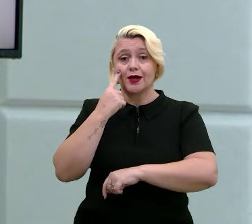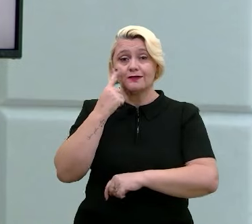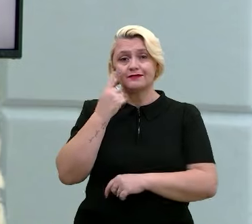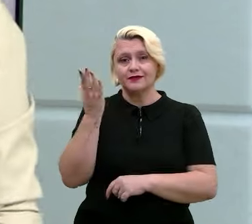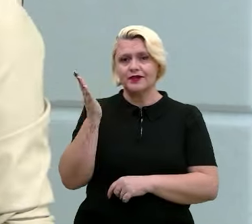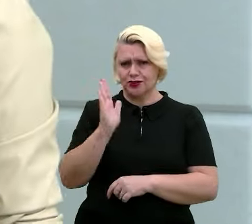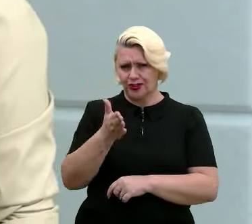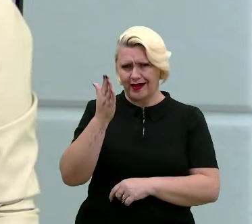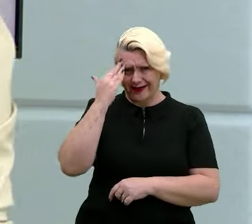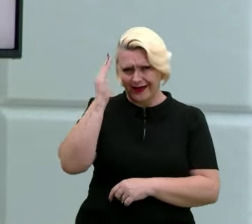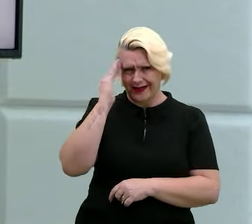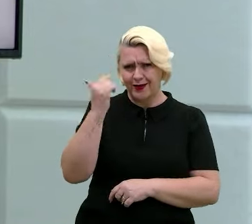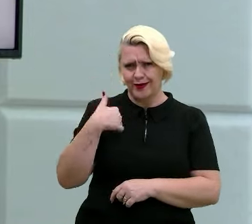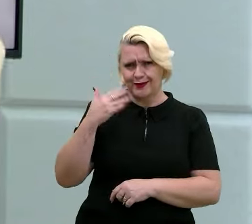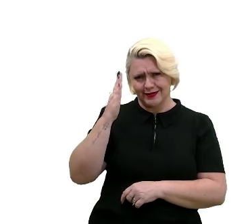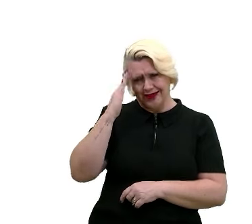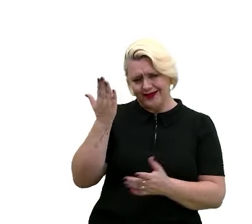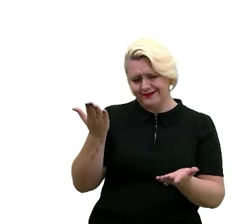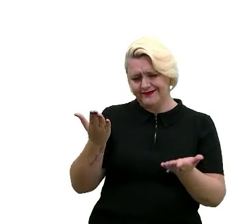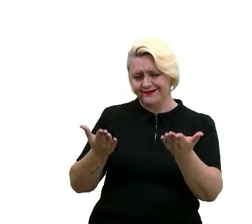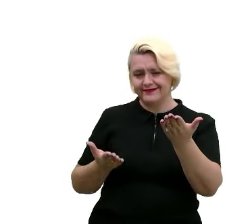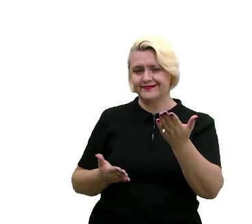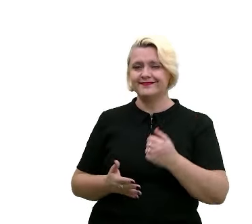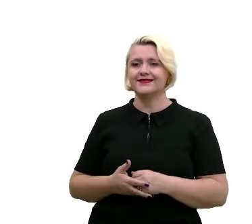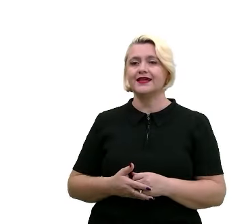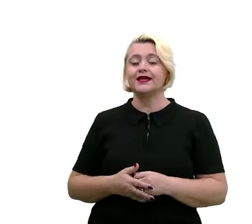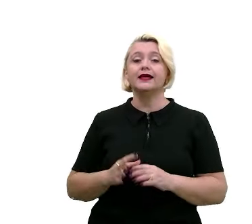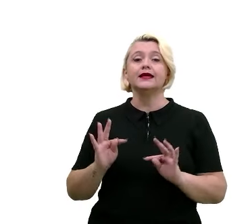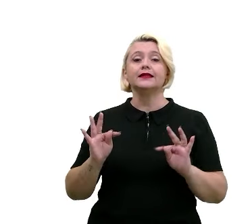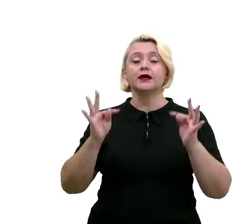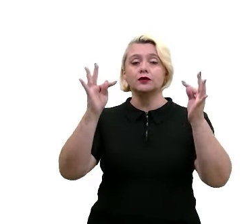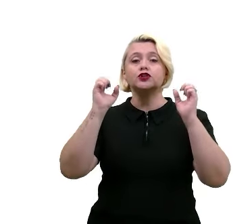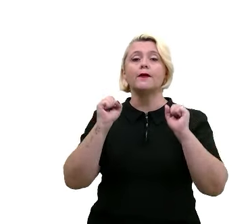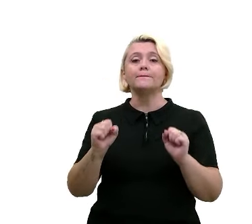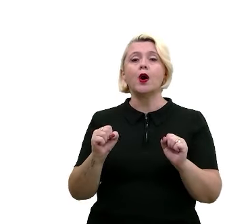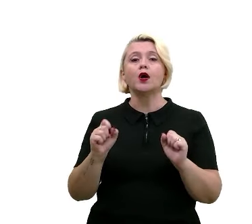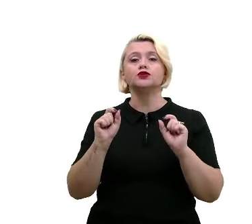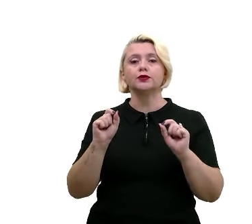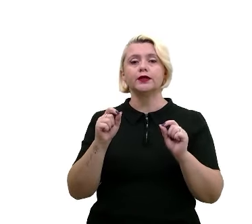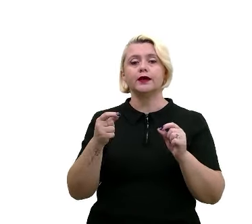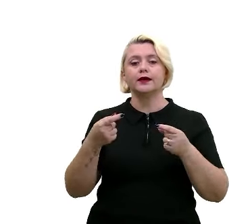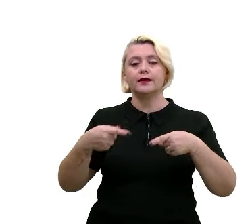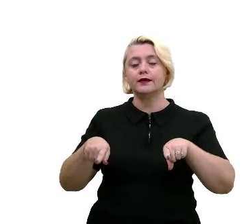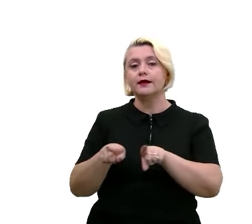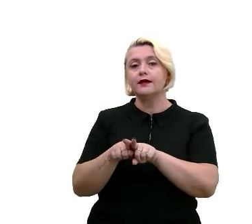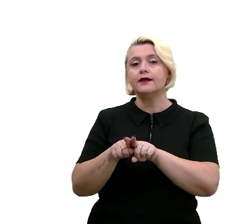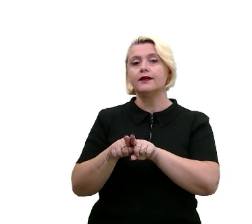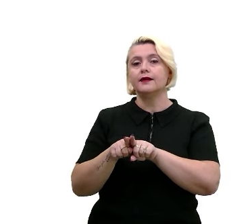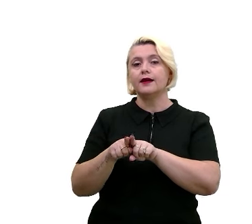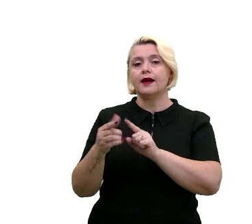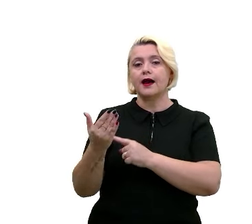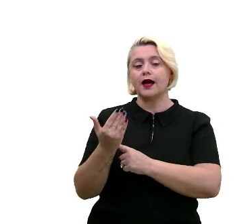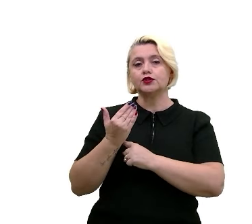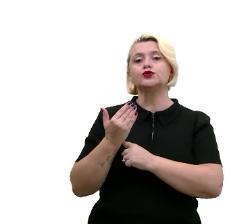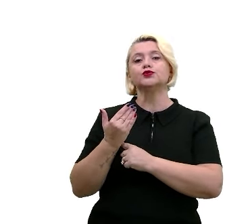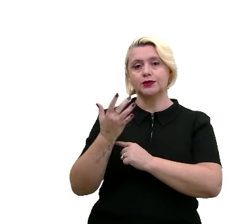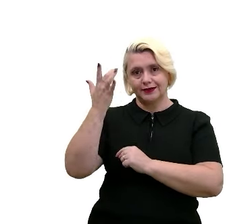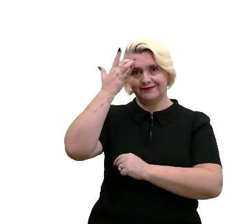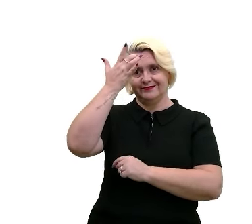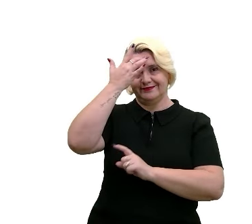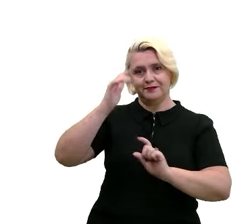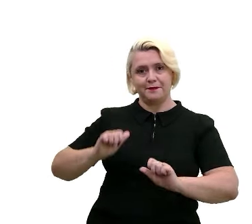que você já entendeu o que, que eu quero dizer. A tecnologia pode ser uma aliada na promoção da saúde